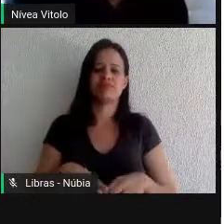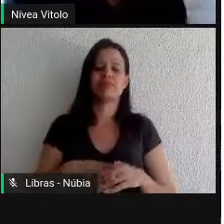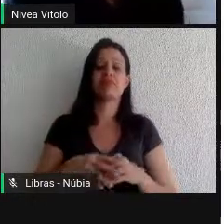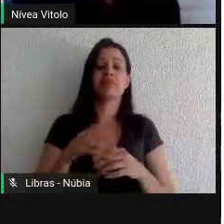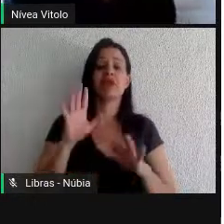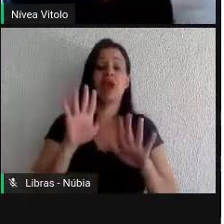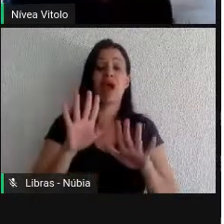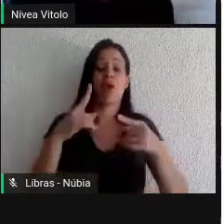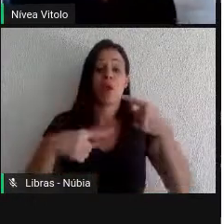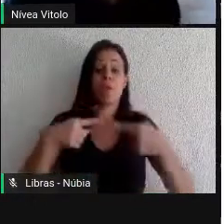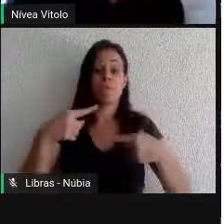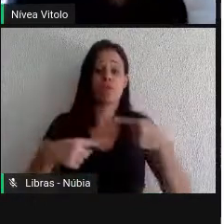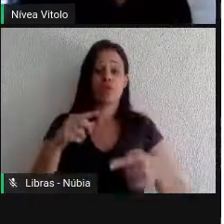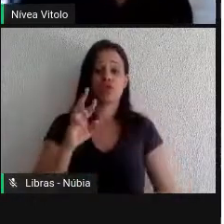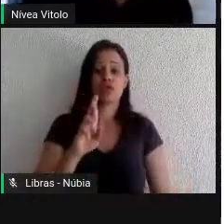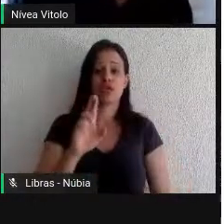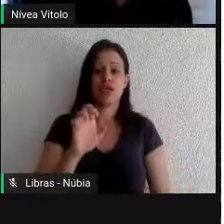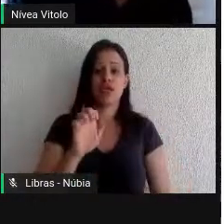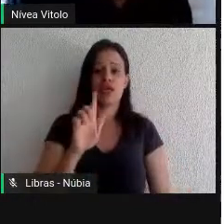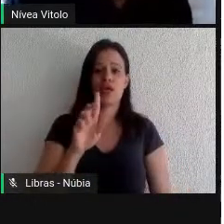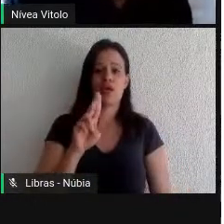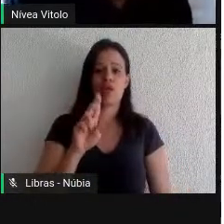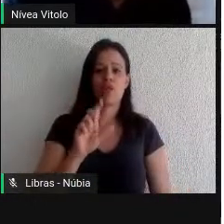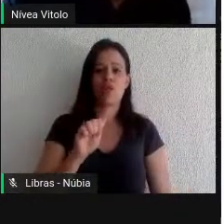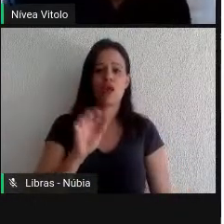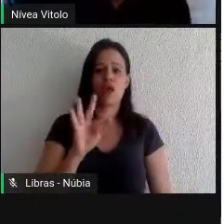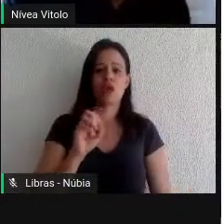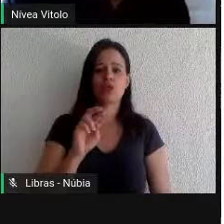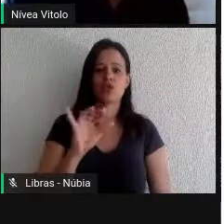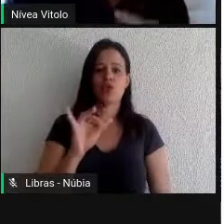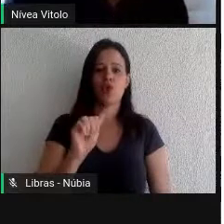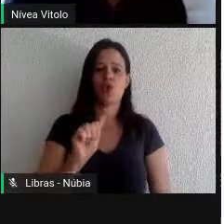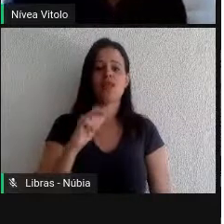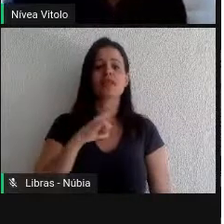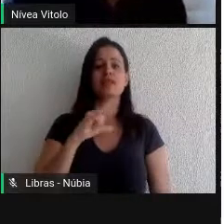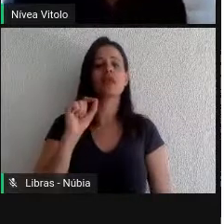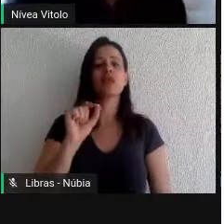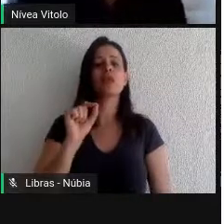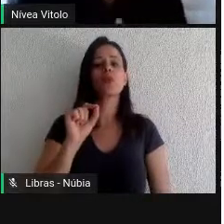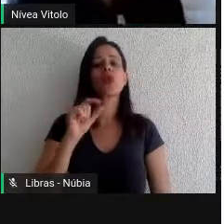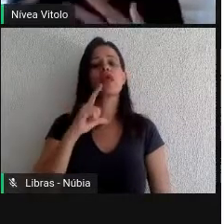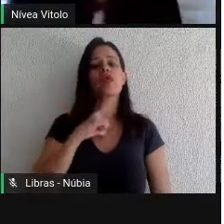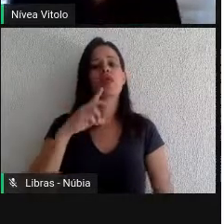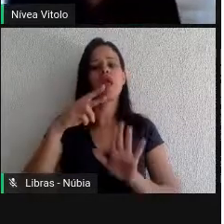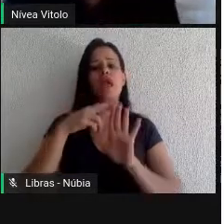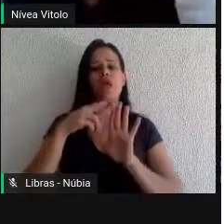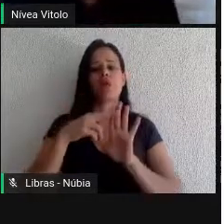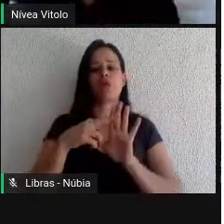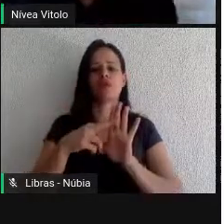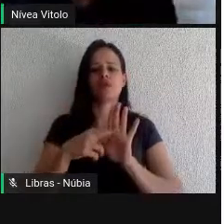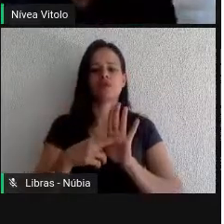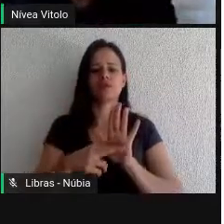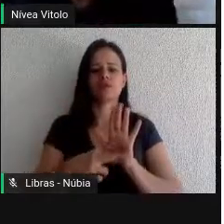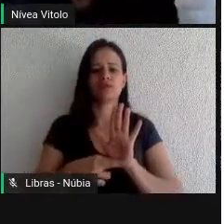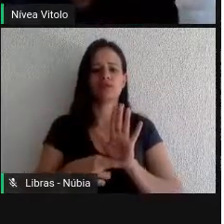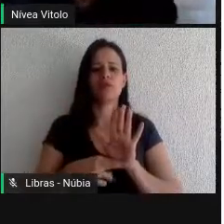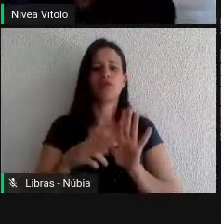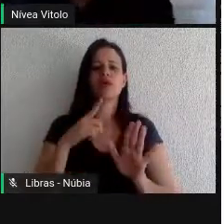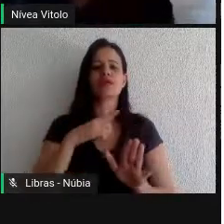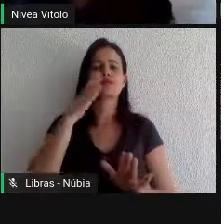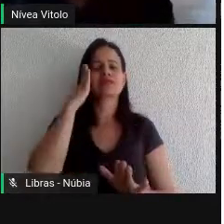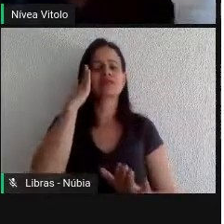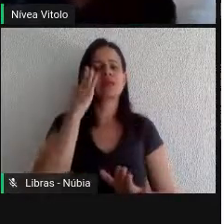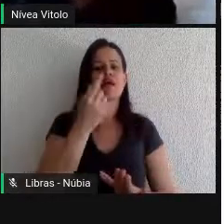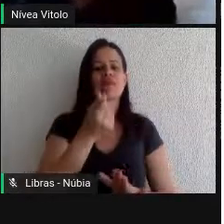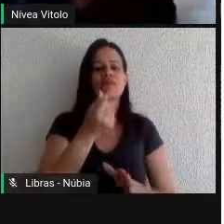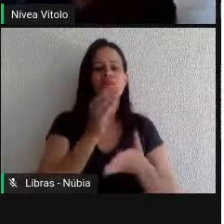são são as regulações mesmo, como a regulação sanitária, em que você estabelece um custo concentrado num segmento, por